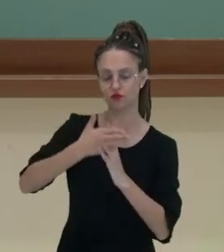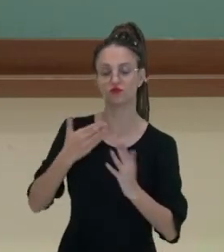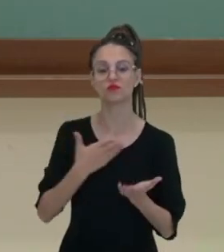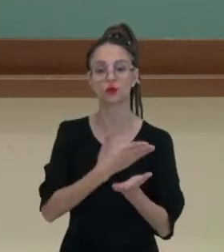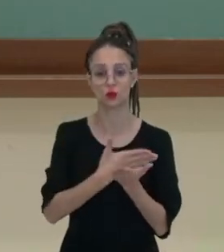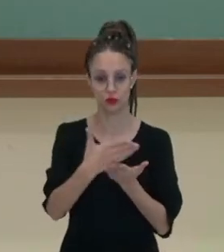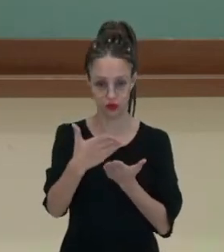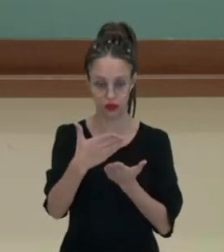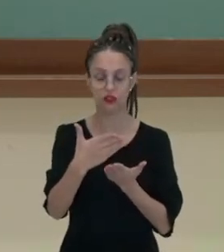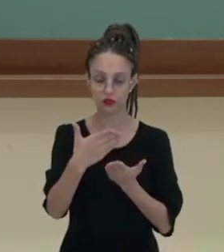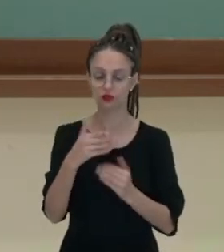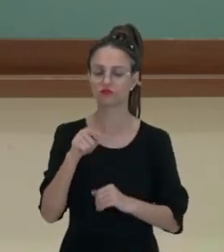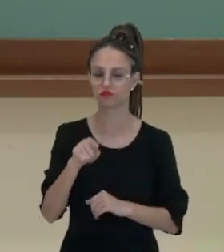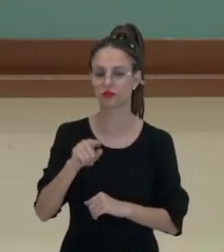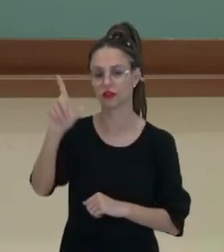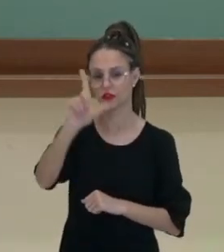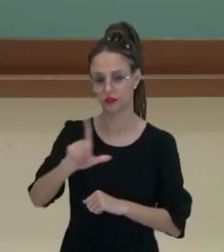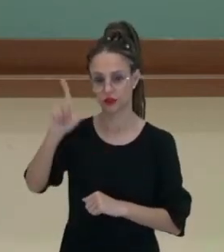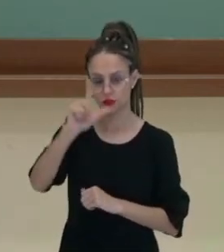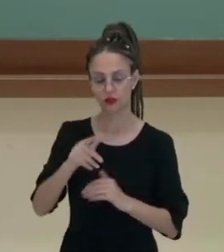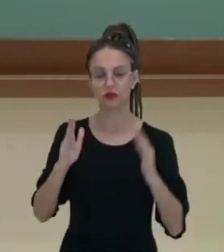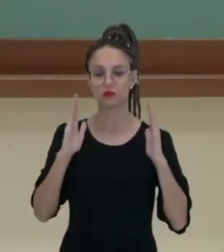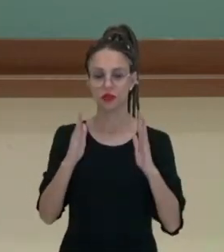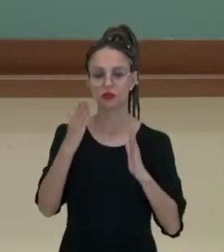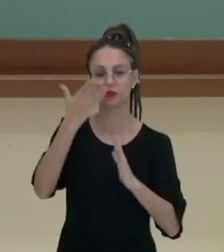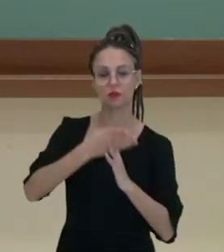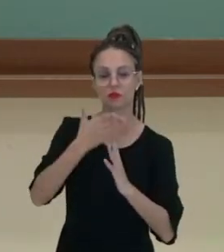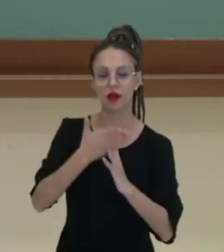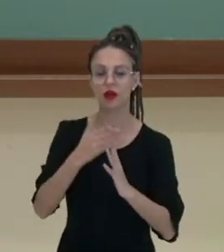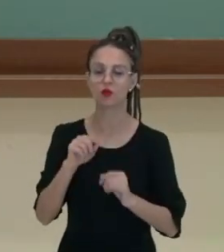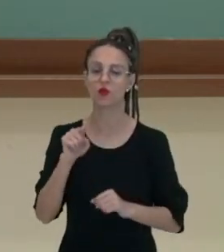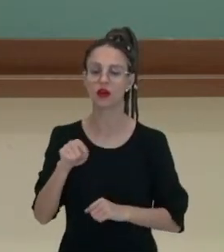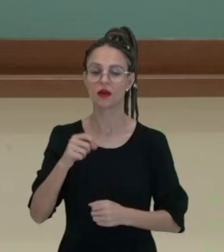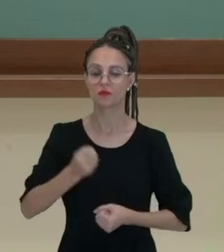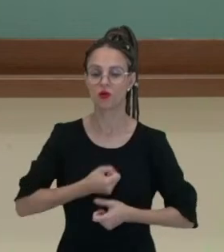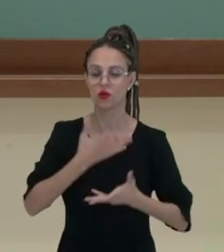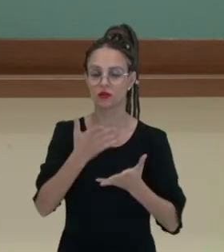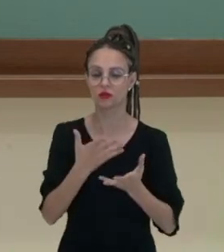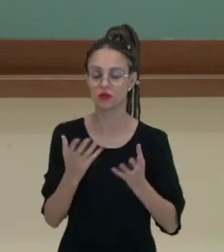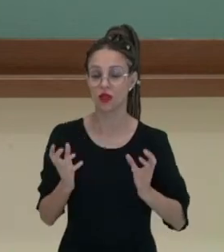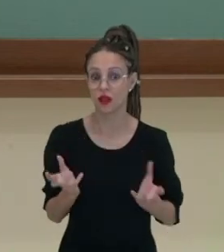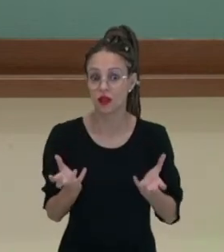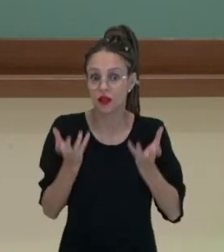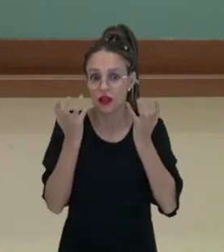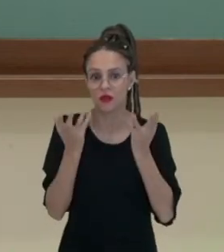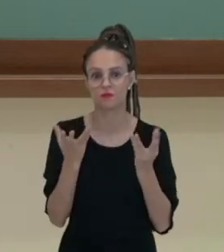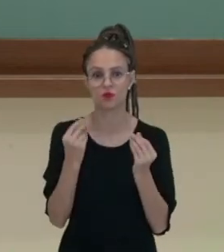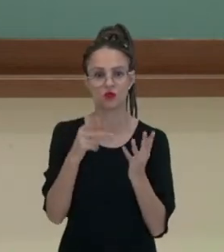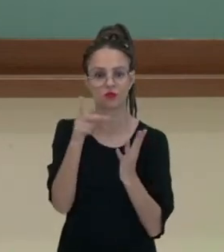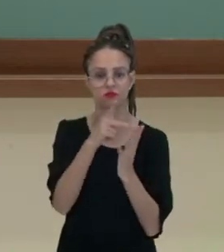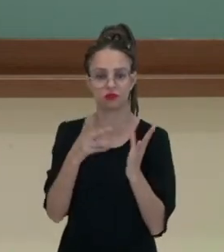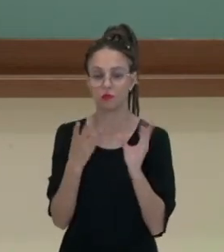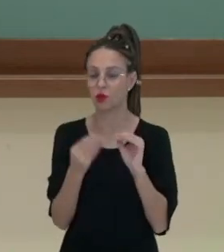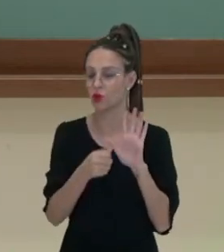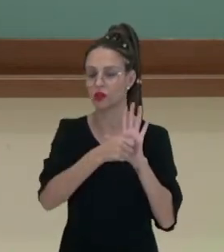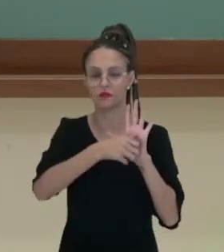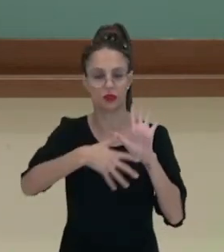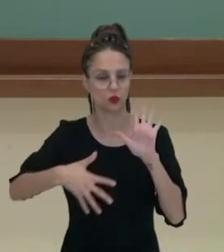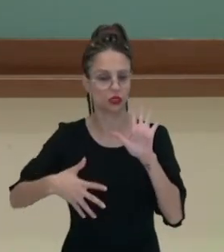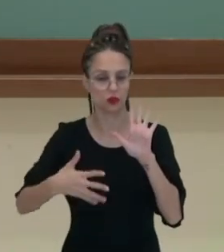período barroco, nós tínhamos o quê? A poesia muito rebuscada, com excesso de figuras de